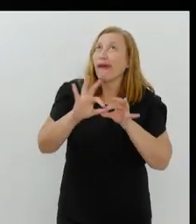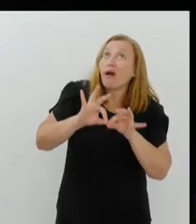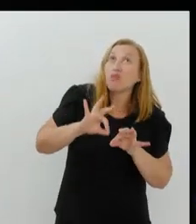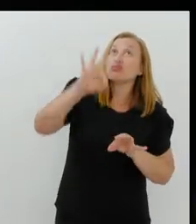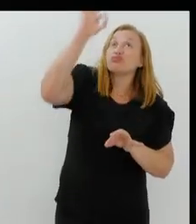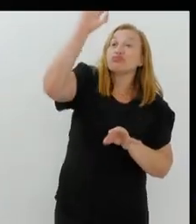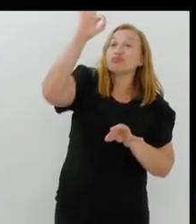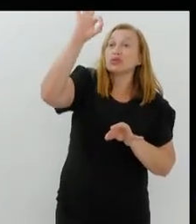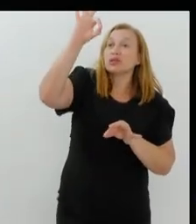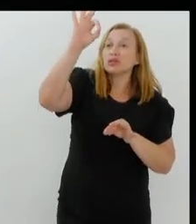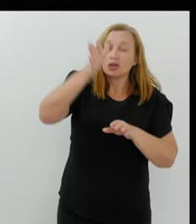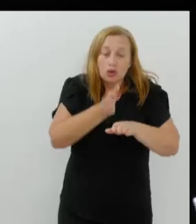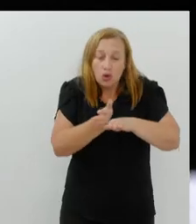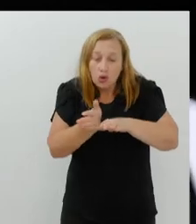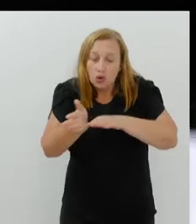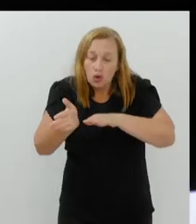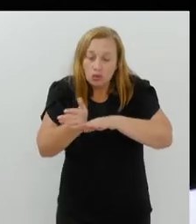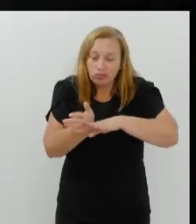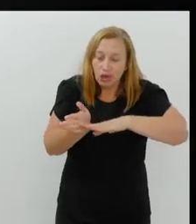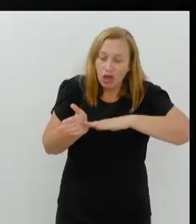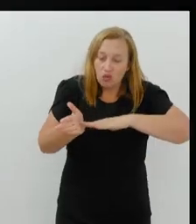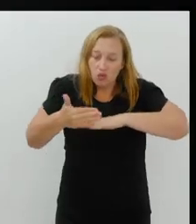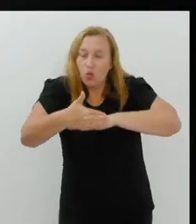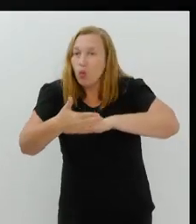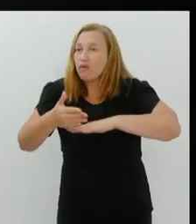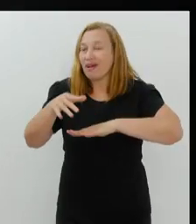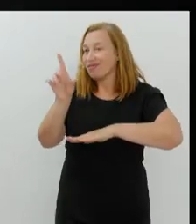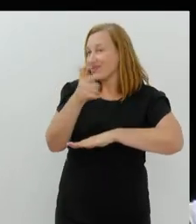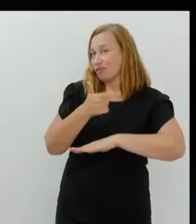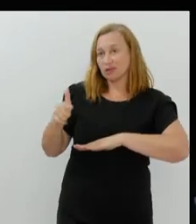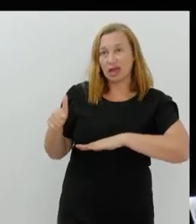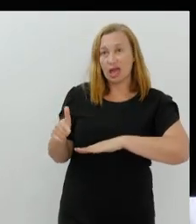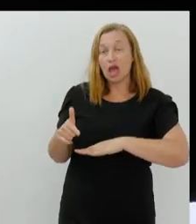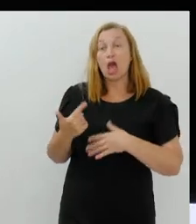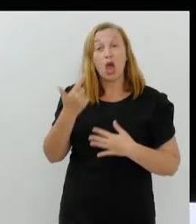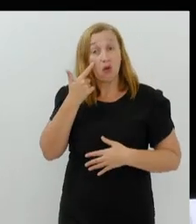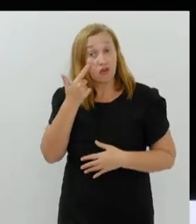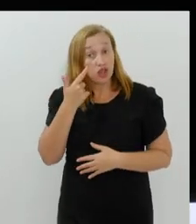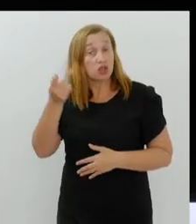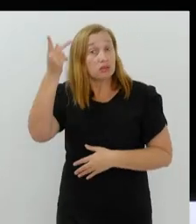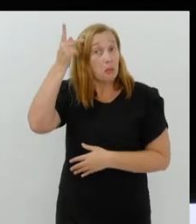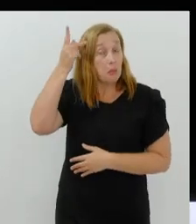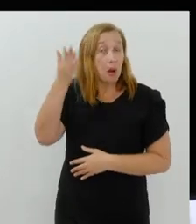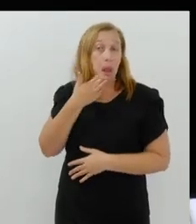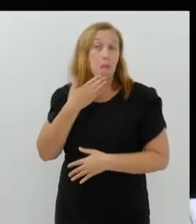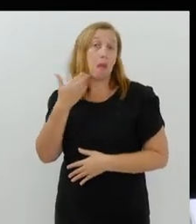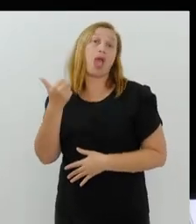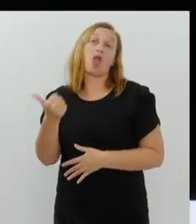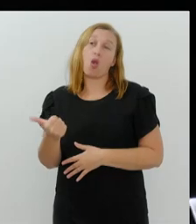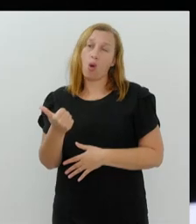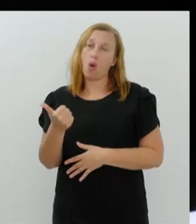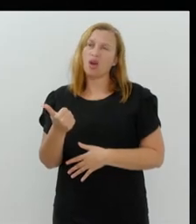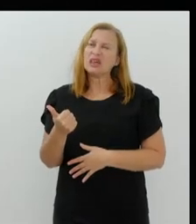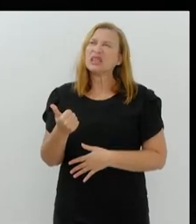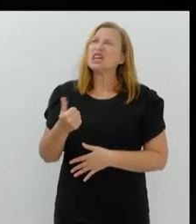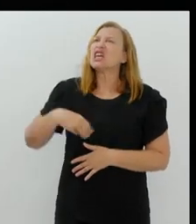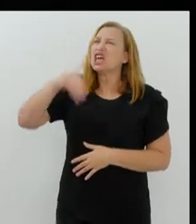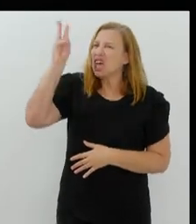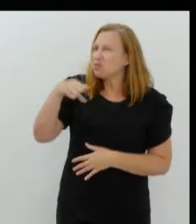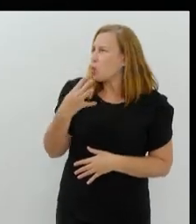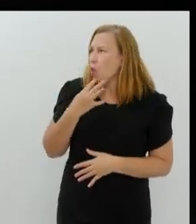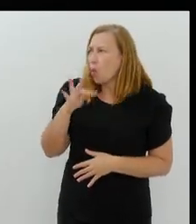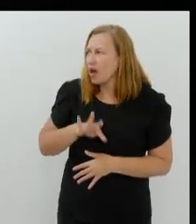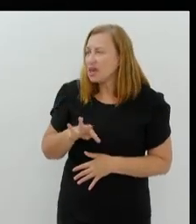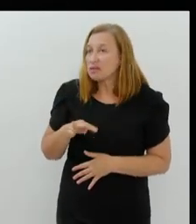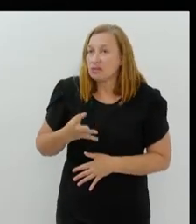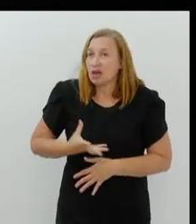Não tem altura, não tem curva. É, eu fiz carro de 18 metros. Isso aí, é isso que eu tô falando. Então, eu vejo até... Nesse ponto, São Paulo, você